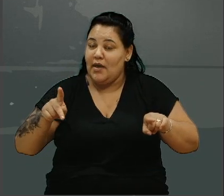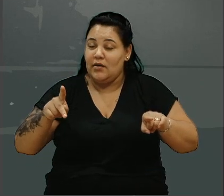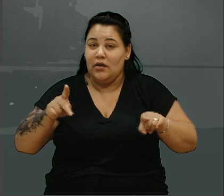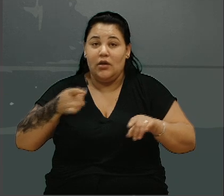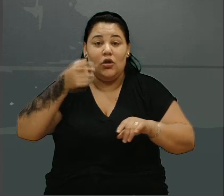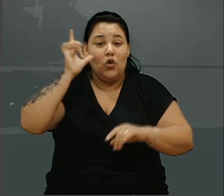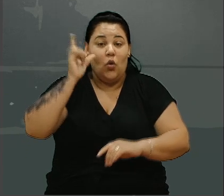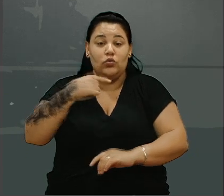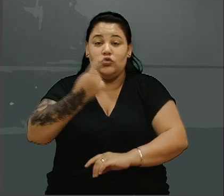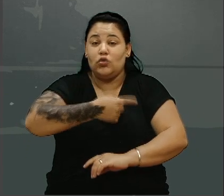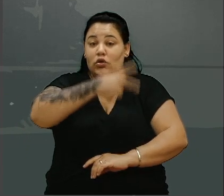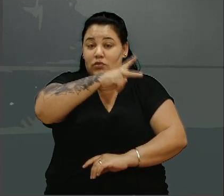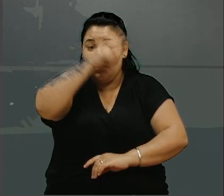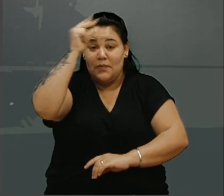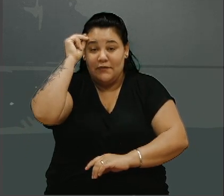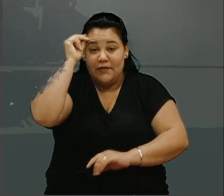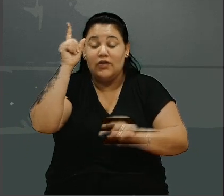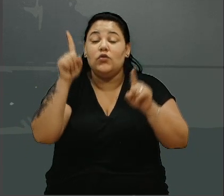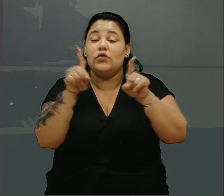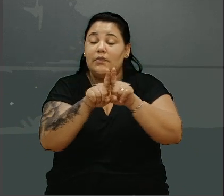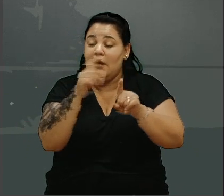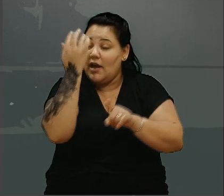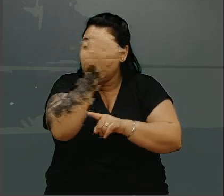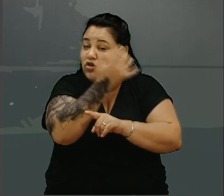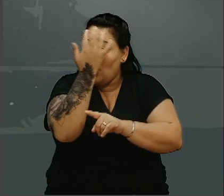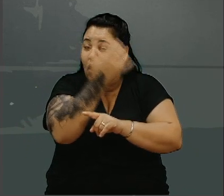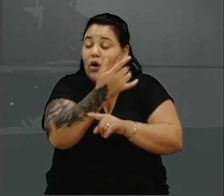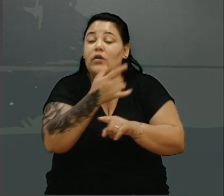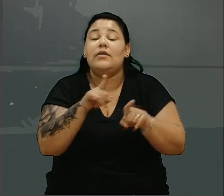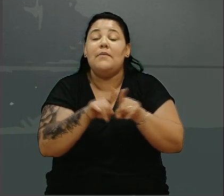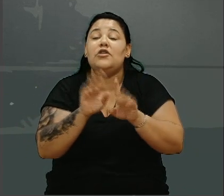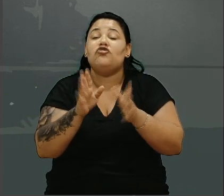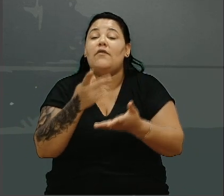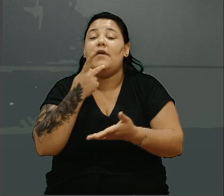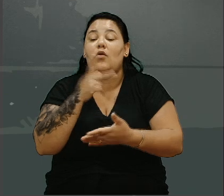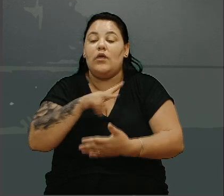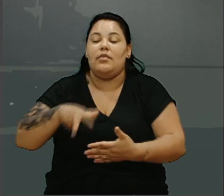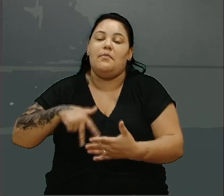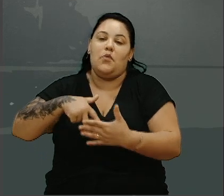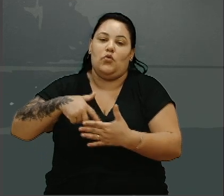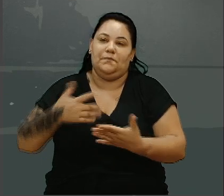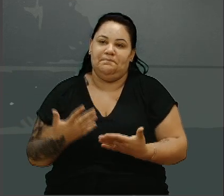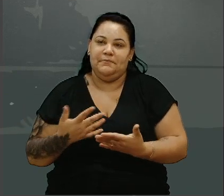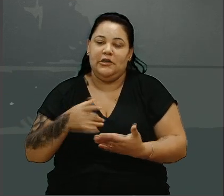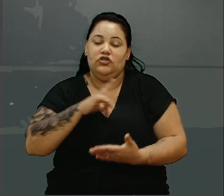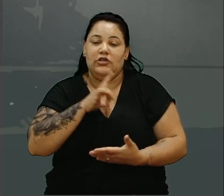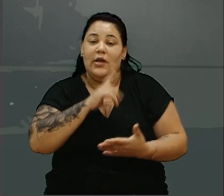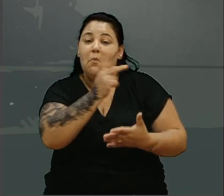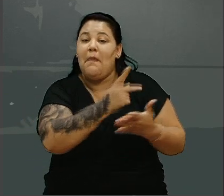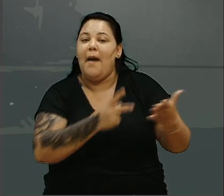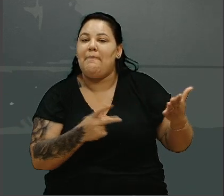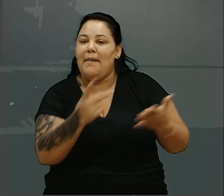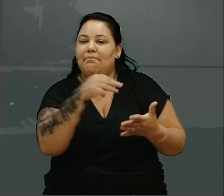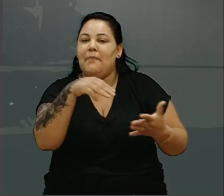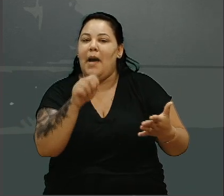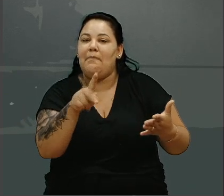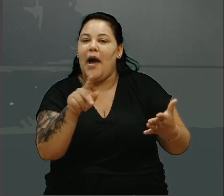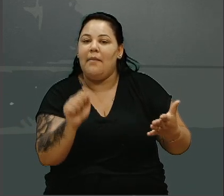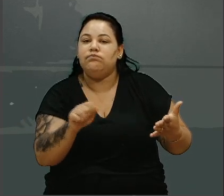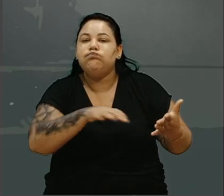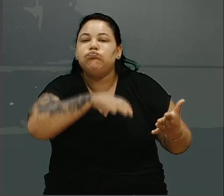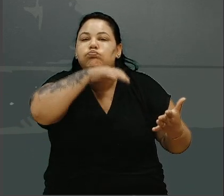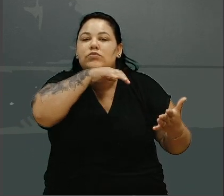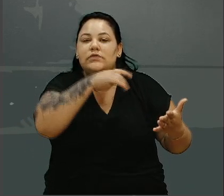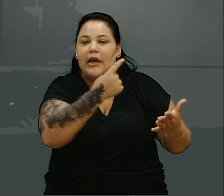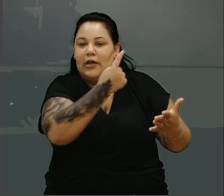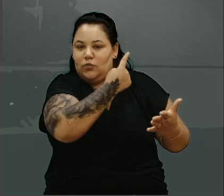nosso prefeito também colocou nesta tribuna. E aí nós temos o mapa da distribuição dos terrenos